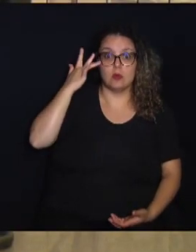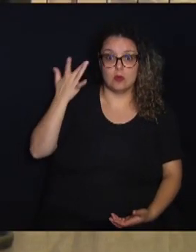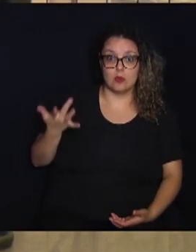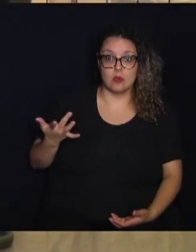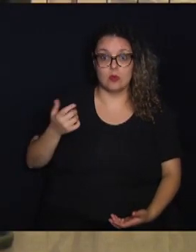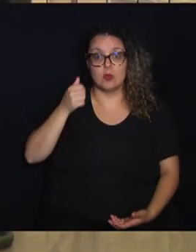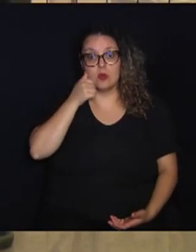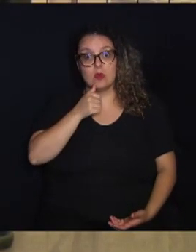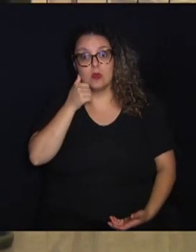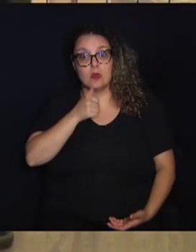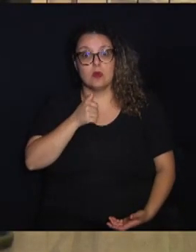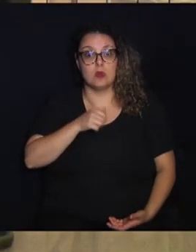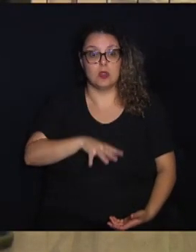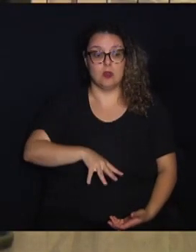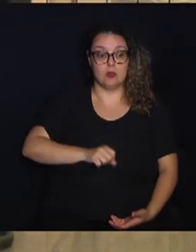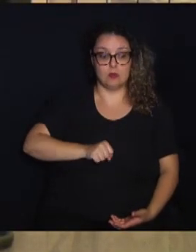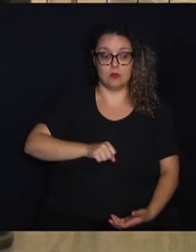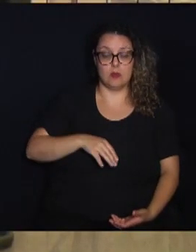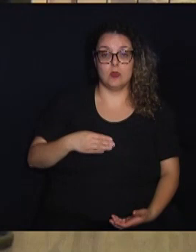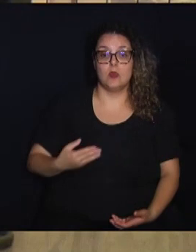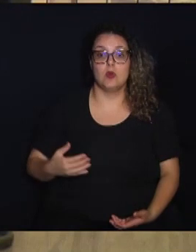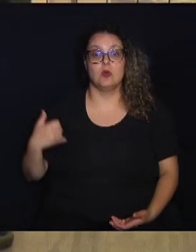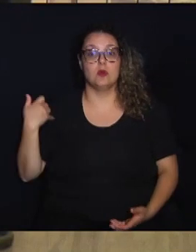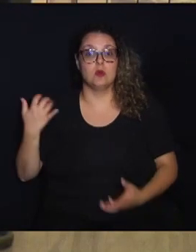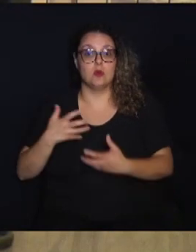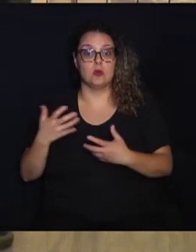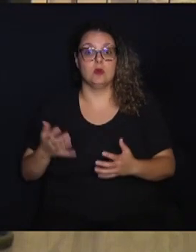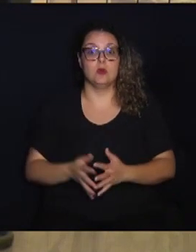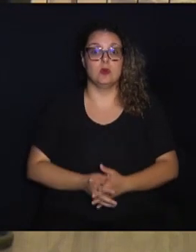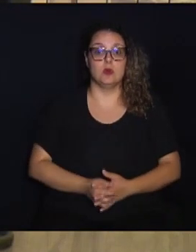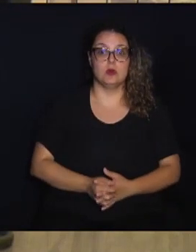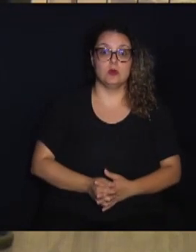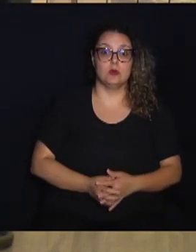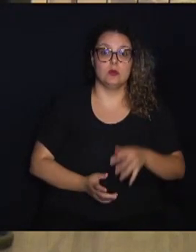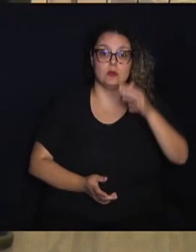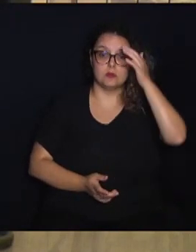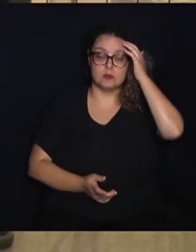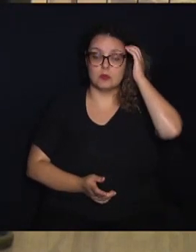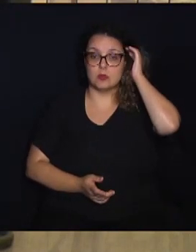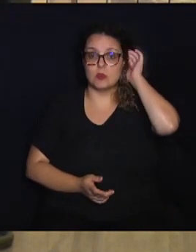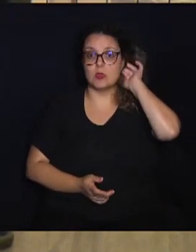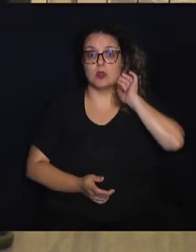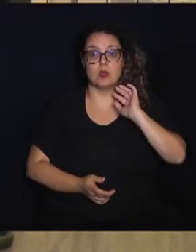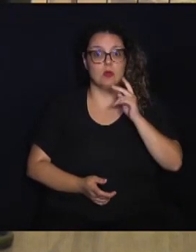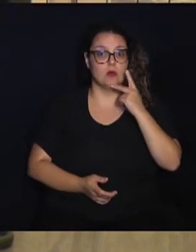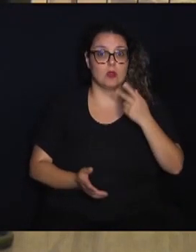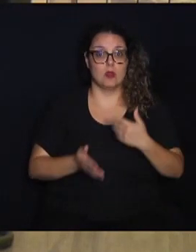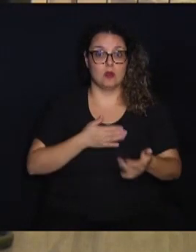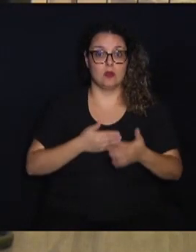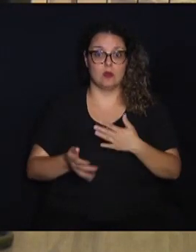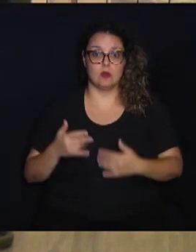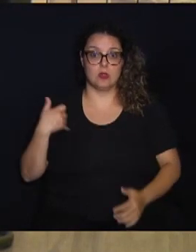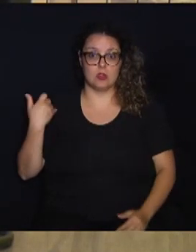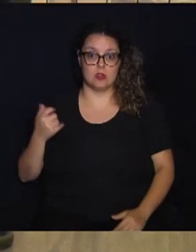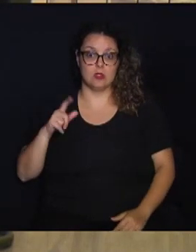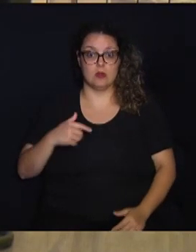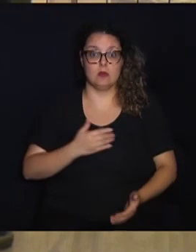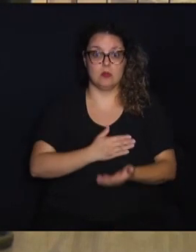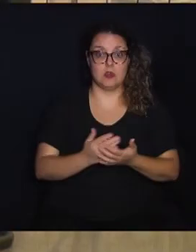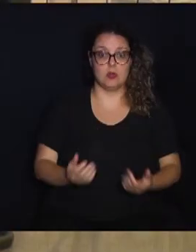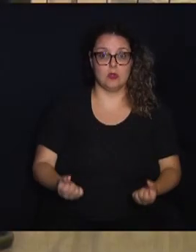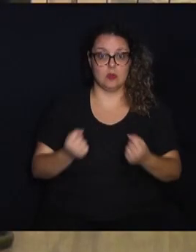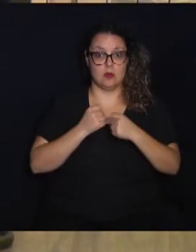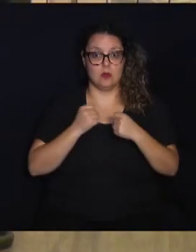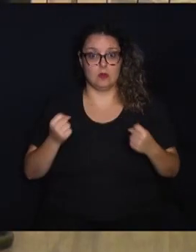das mulheres na menopausa, ou os idosos, né? Porque a gente fala tanto, olha, qualquer idade é idade para começar a atividade